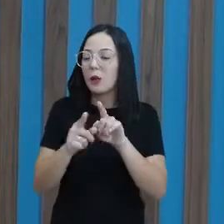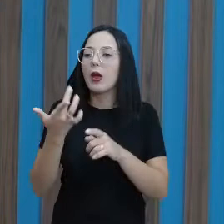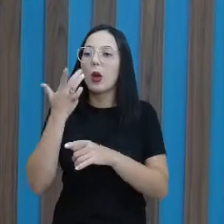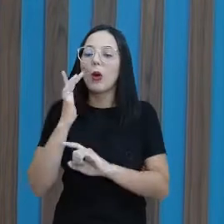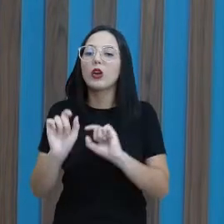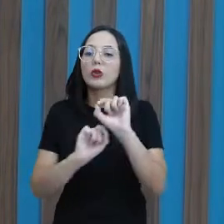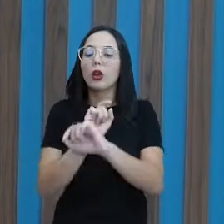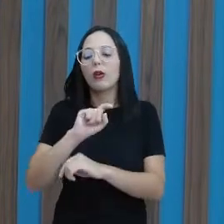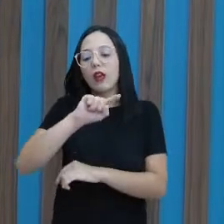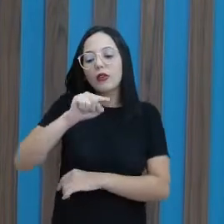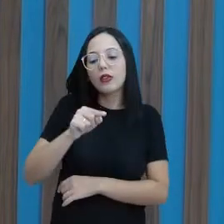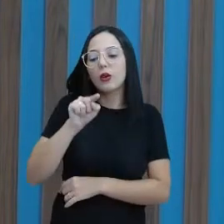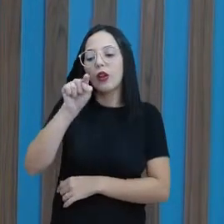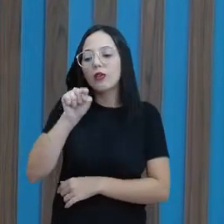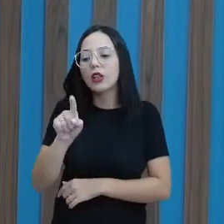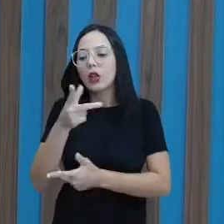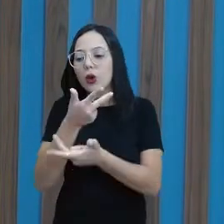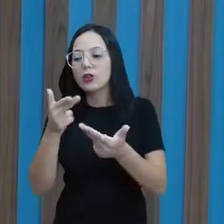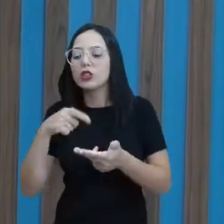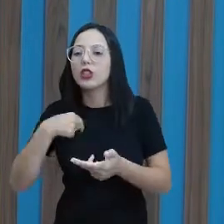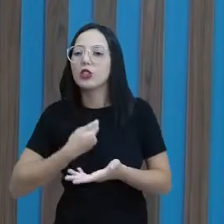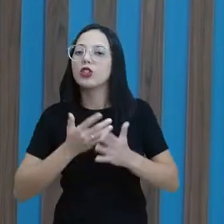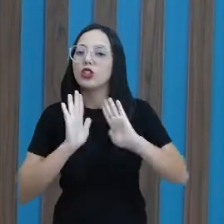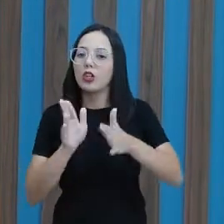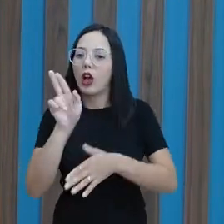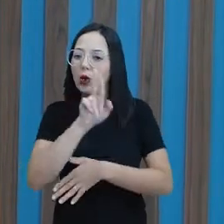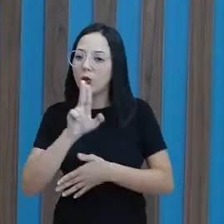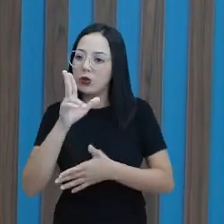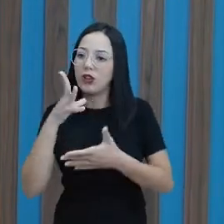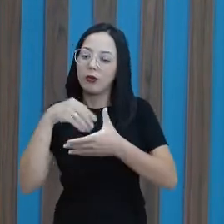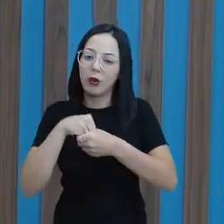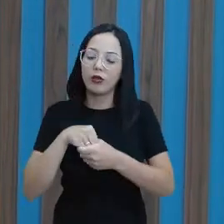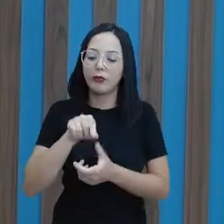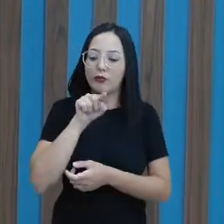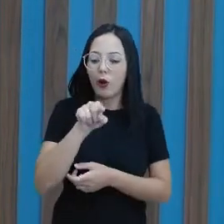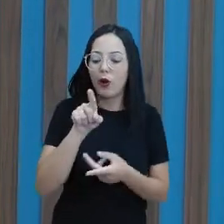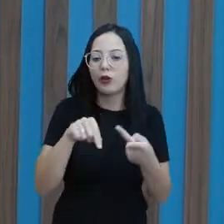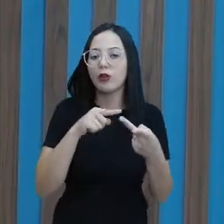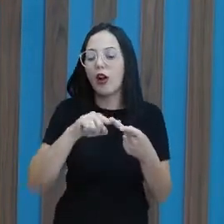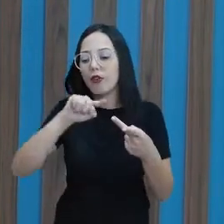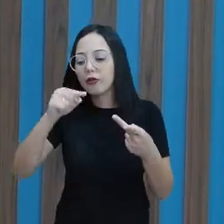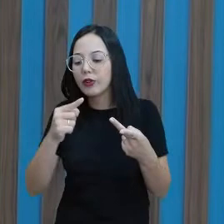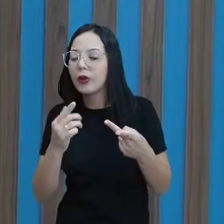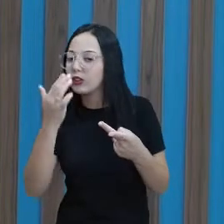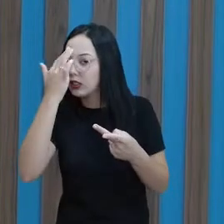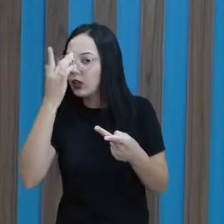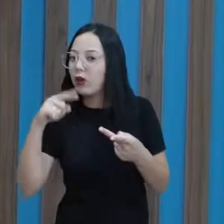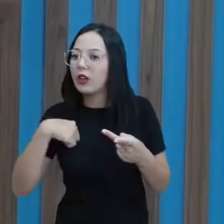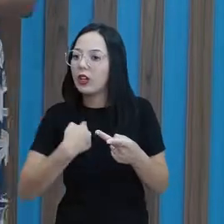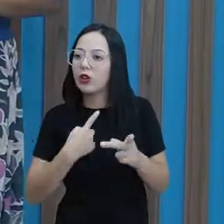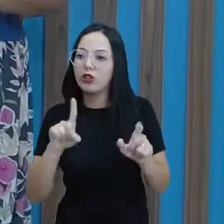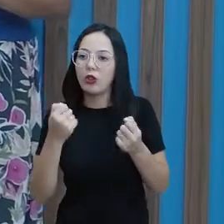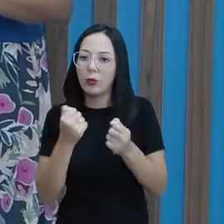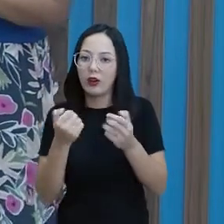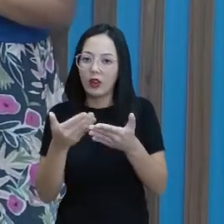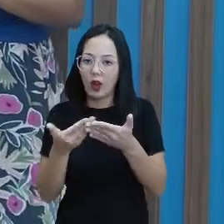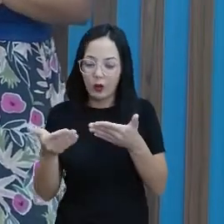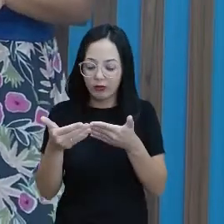de pontuação que a gente usa com mais frequência, né? O ponto final, a vírgula que a gente não vai ver, os dois